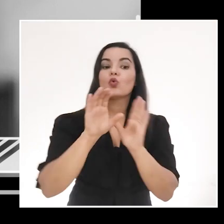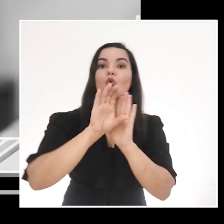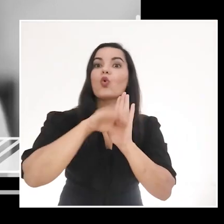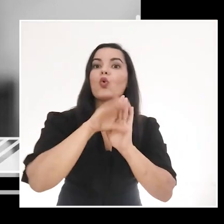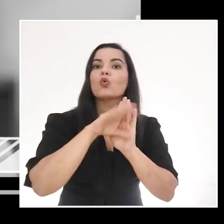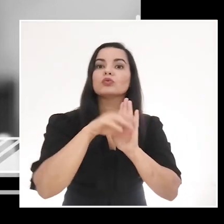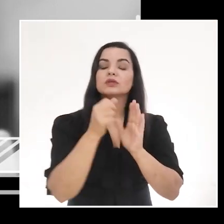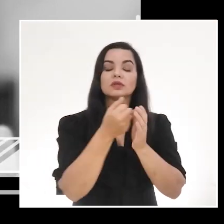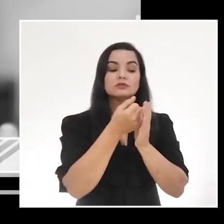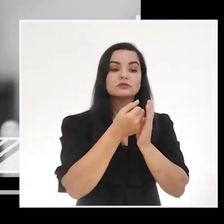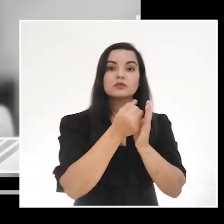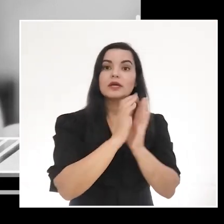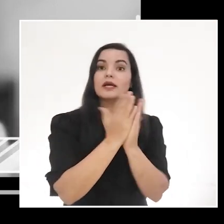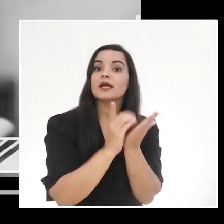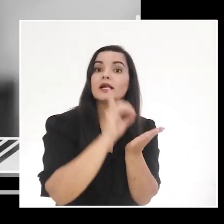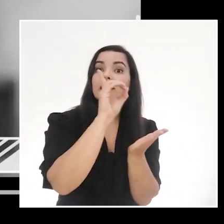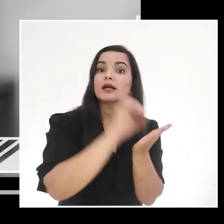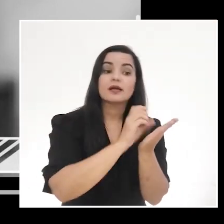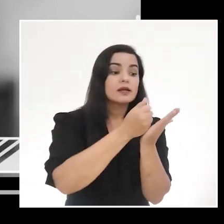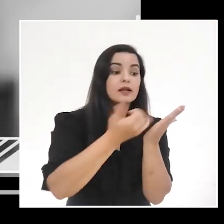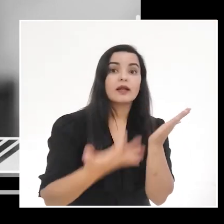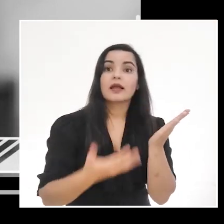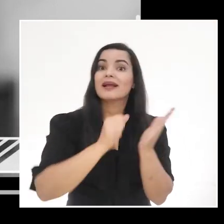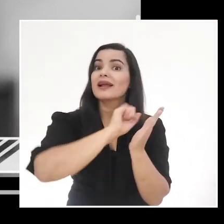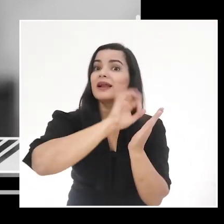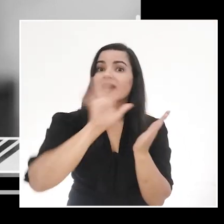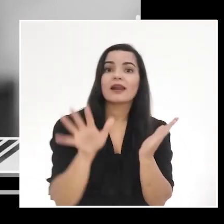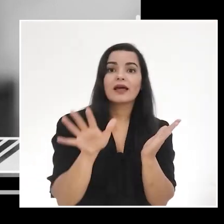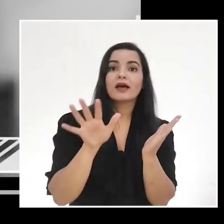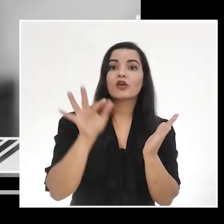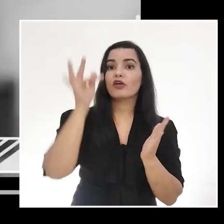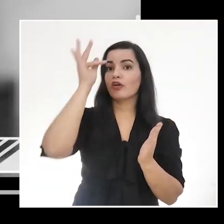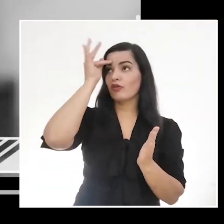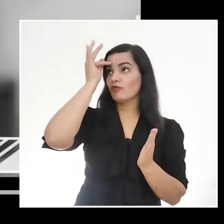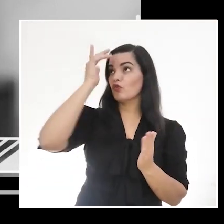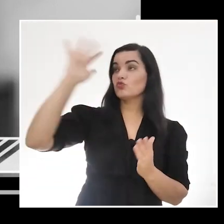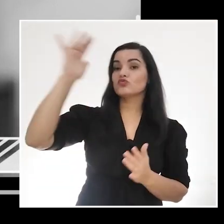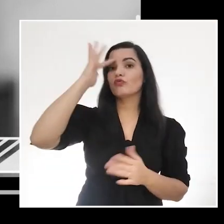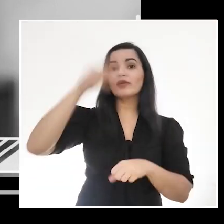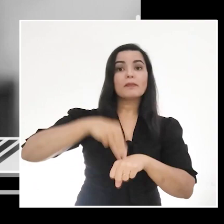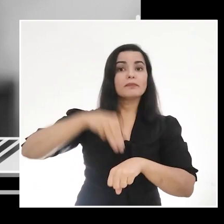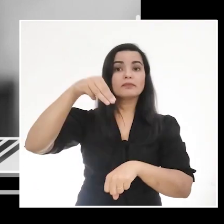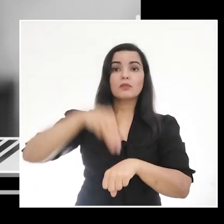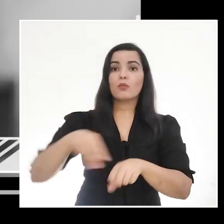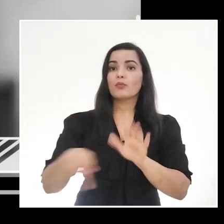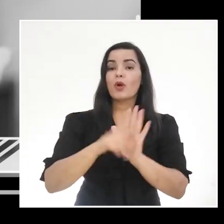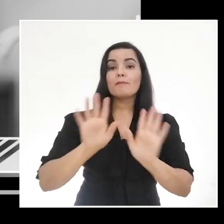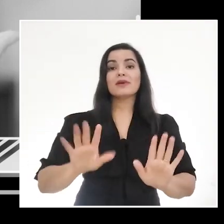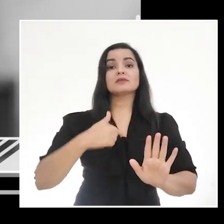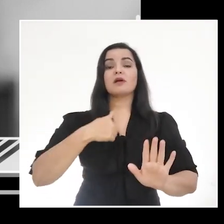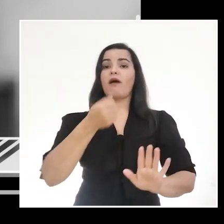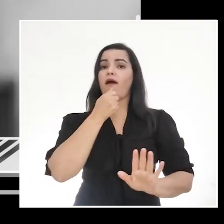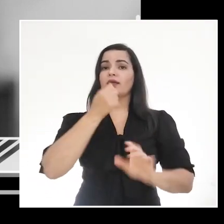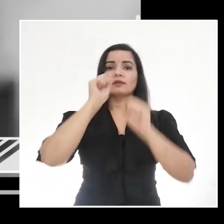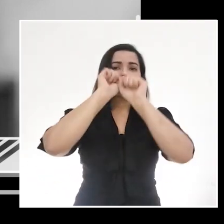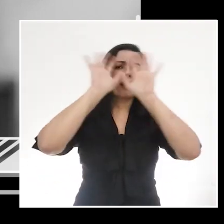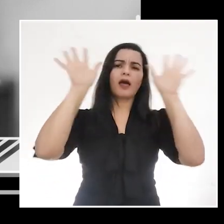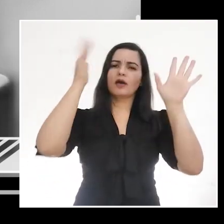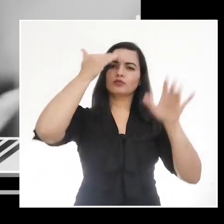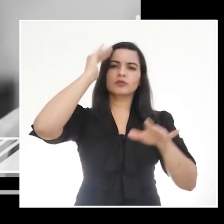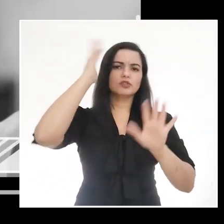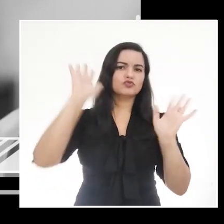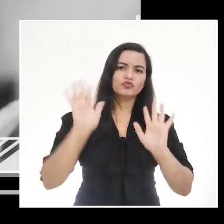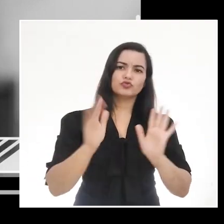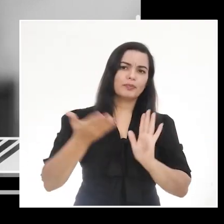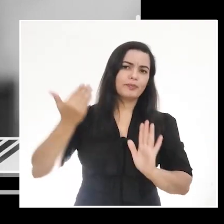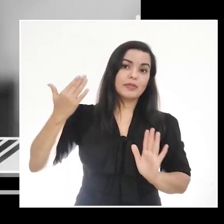Eu tinha dificuldade de entender esses conceitos, esses princípios tão claros nas Escrituras, como filosofia ministerial, mas que